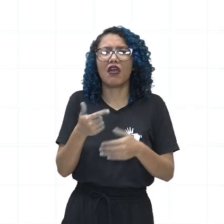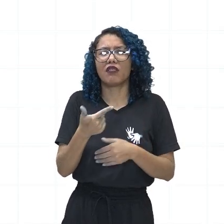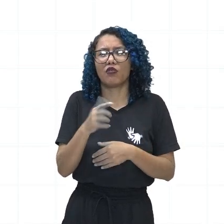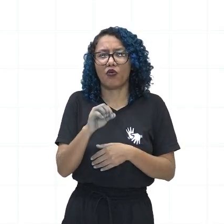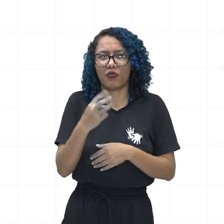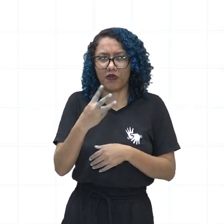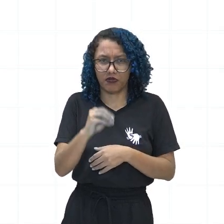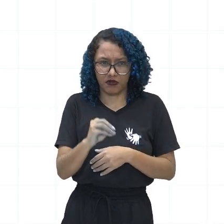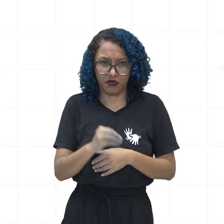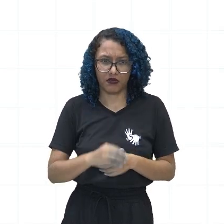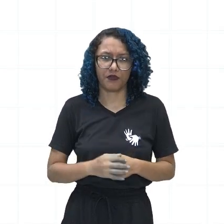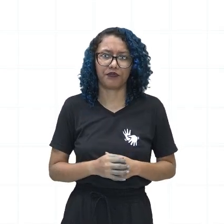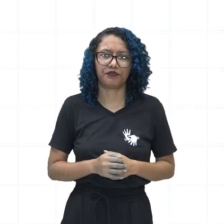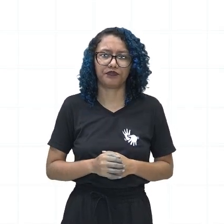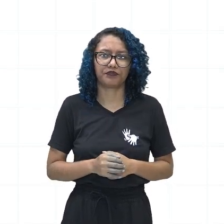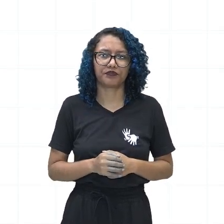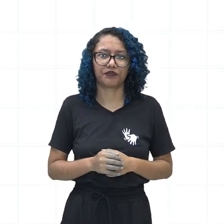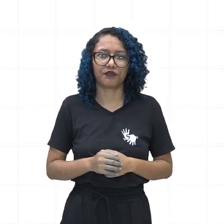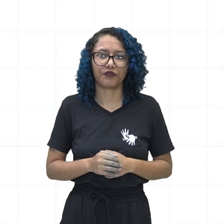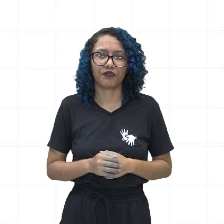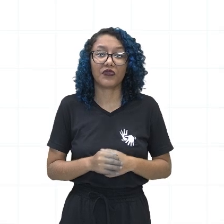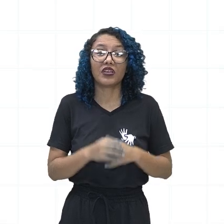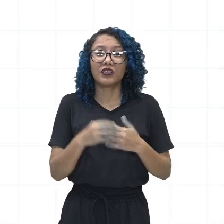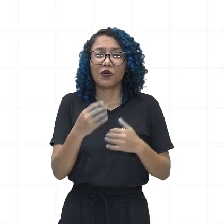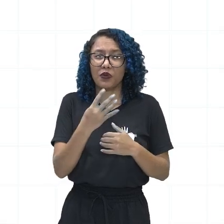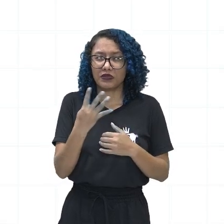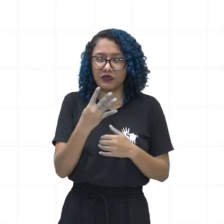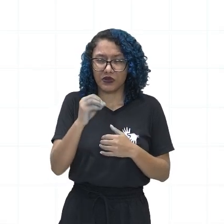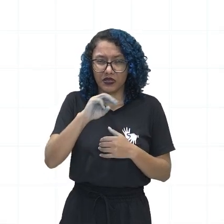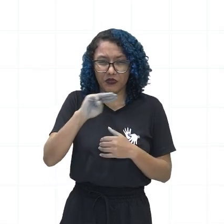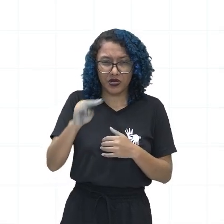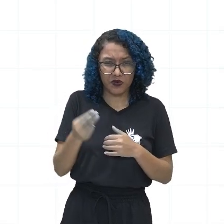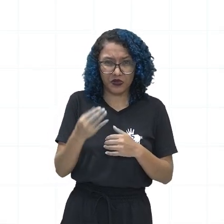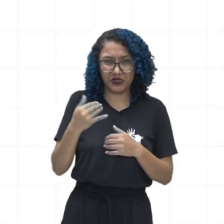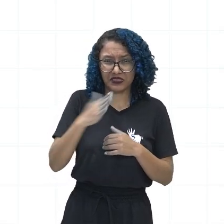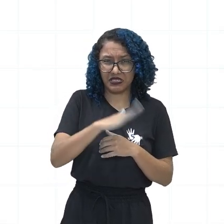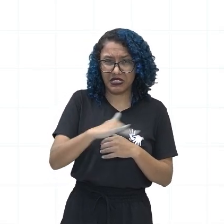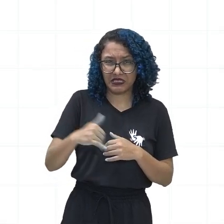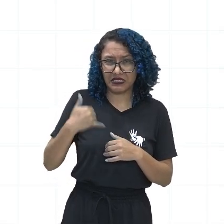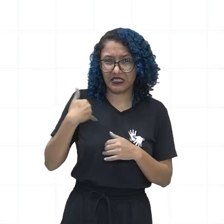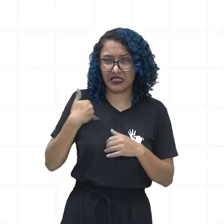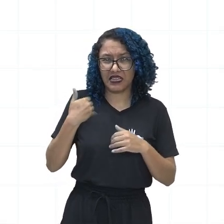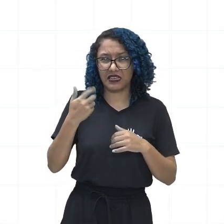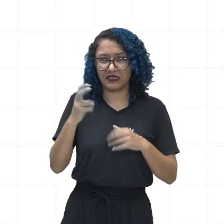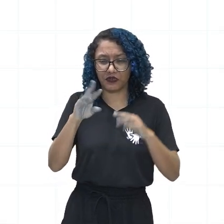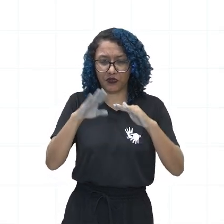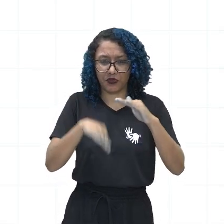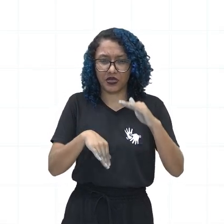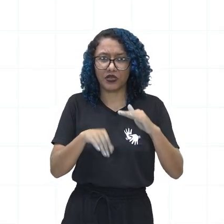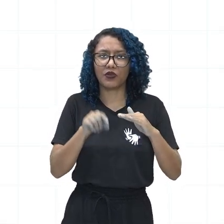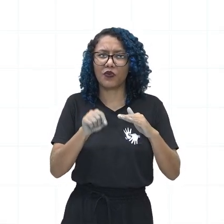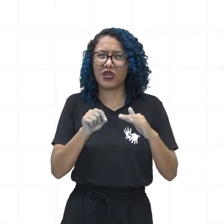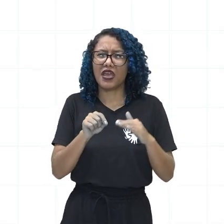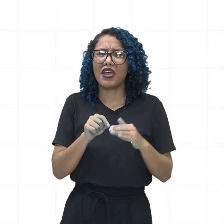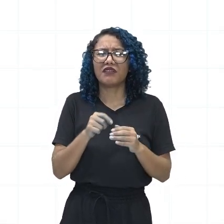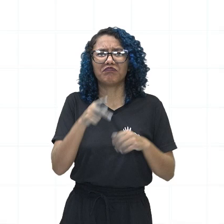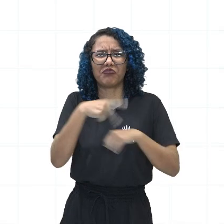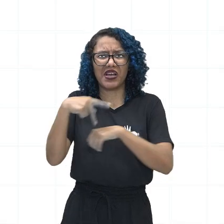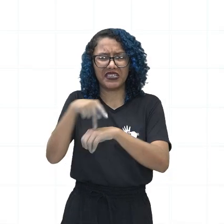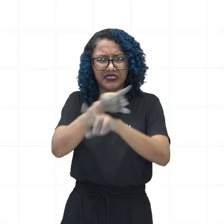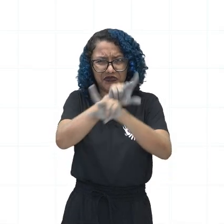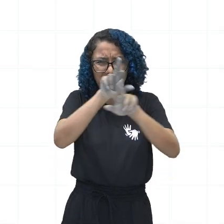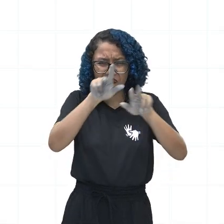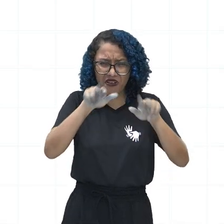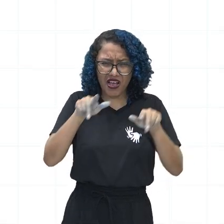entanto, 440 milhões de crianças com menos de 5 anos que vivem em cerca de uma centena de países de baixo e